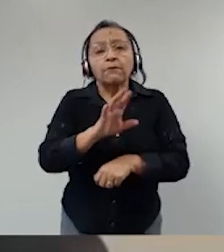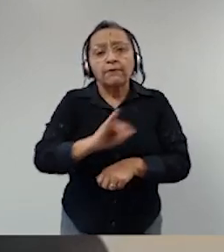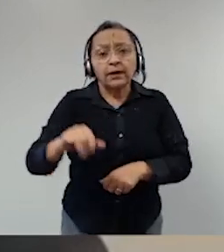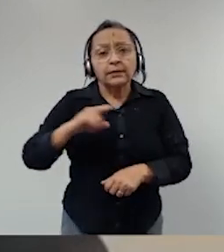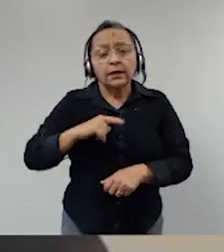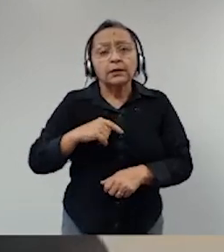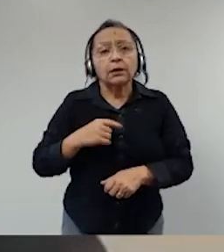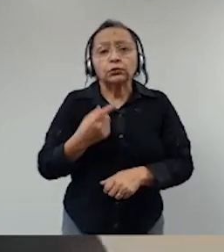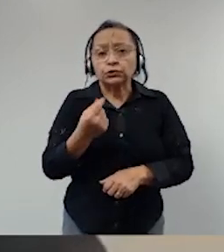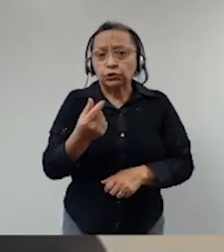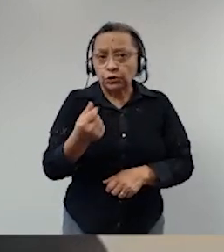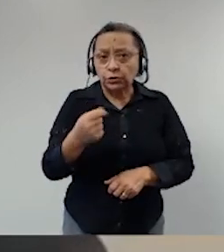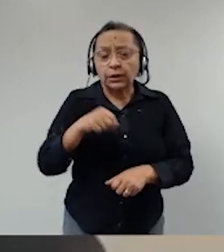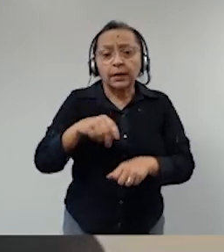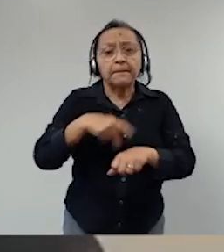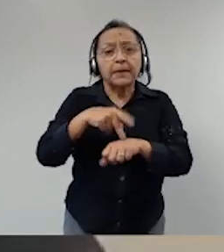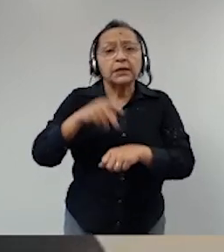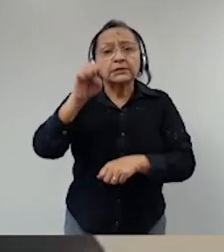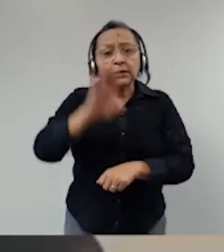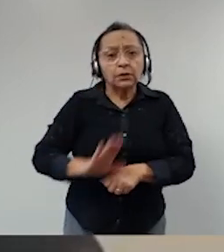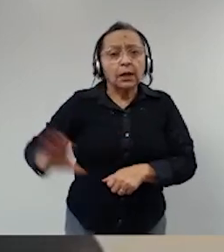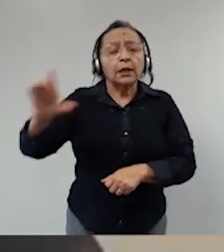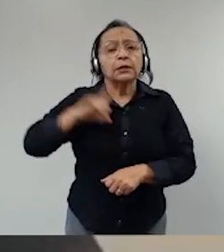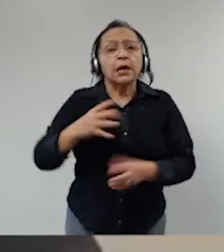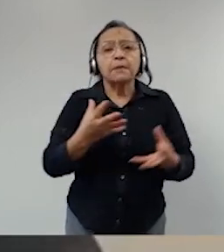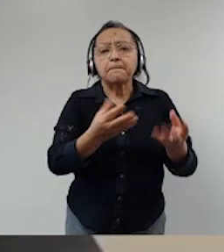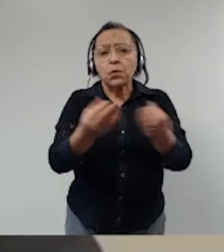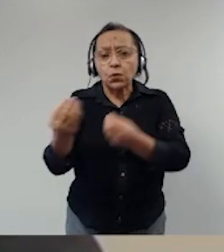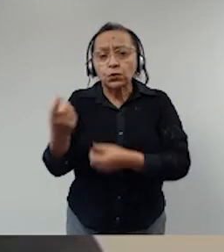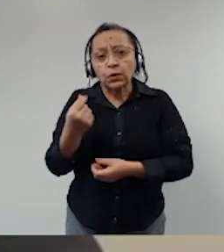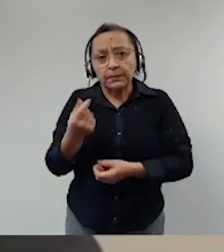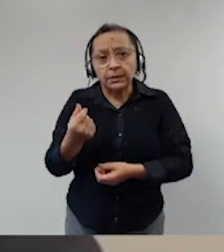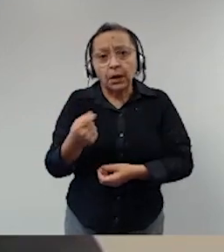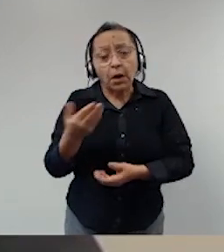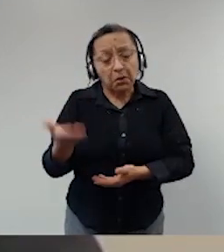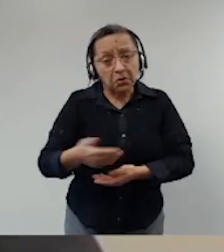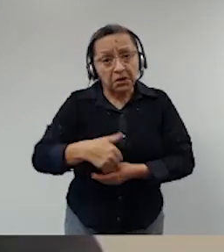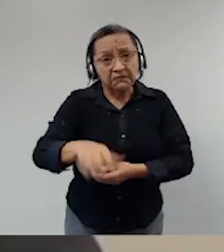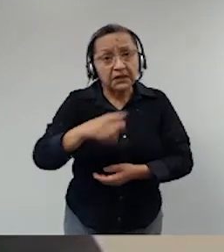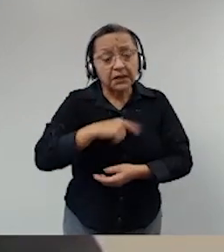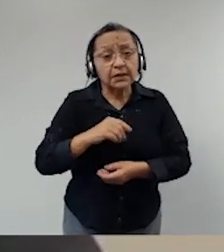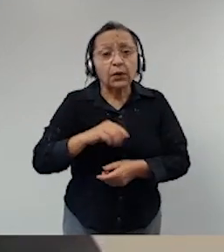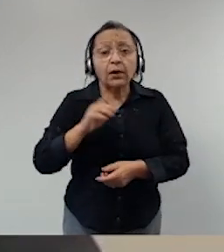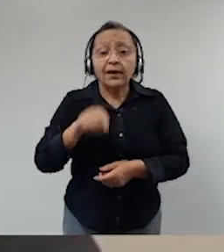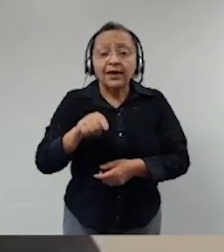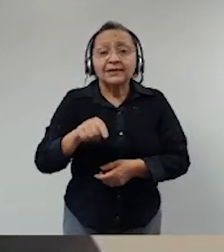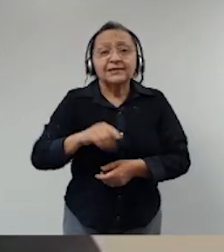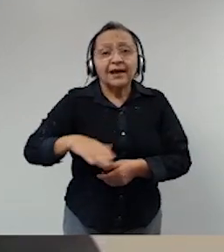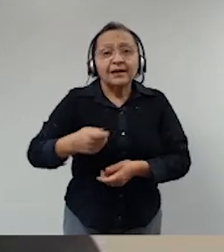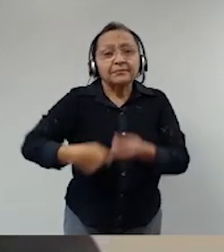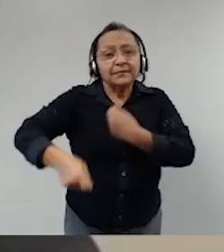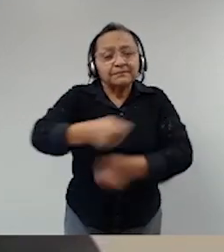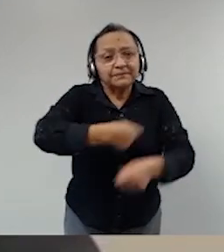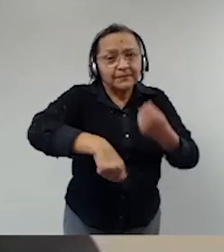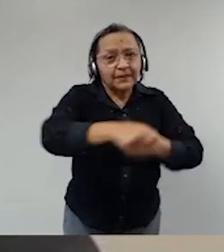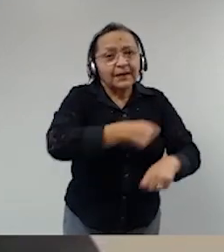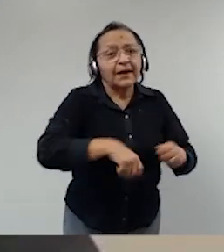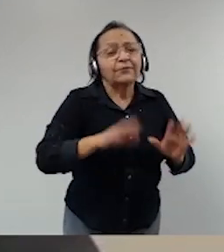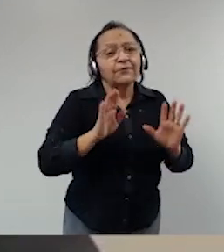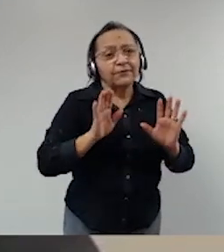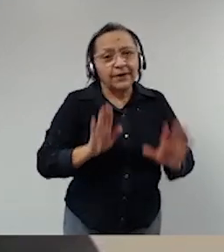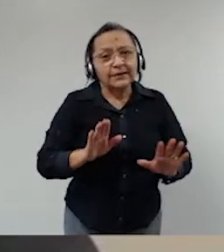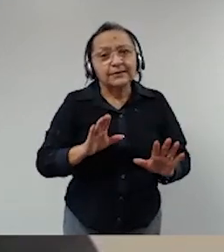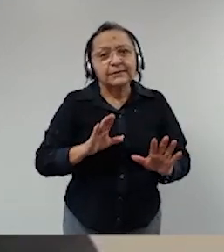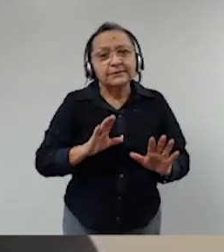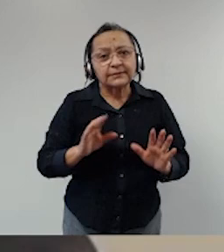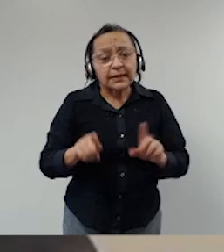bastante capital, com estes 750 bilhões ainda vai ter mais. Este mercado depois vai certamente tornar-se um mercado para outros